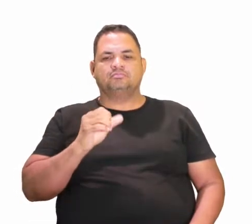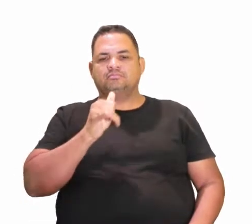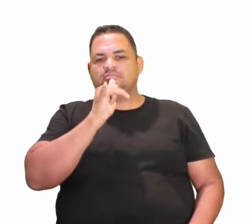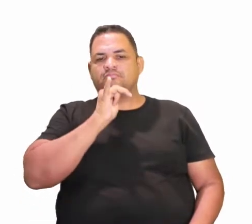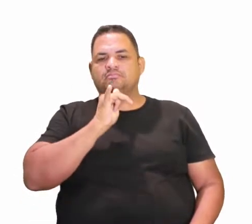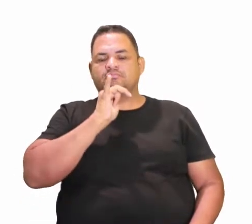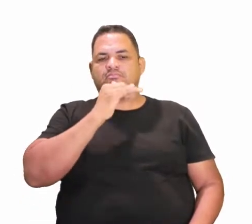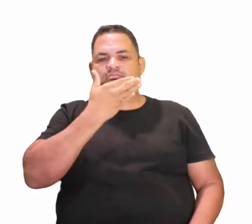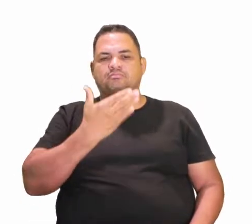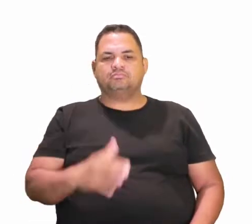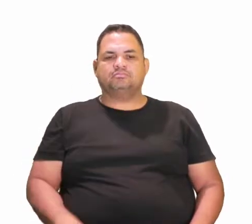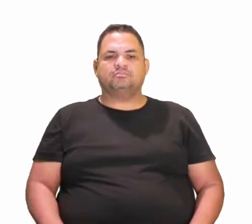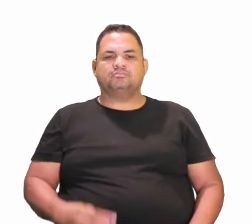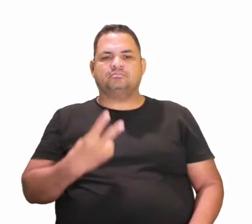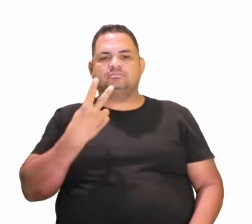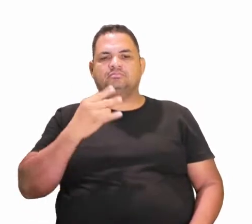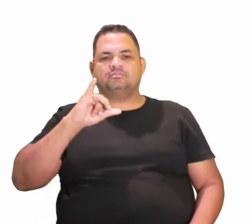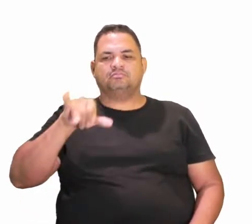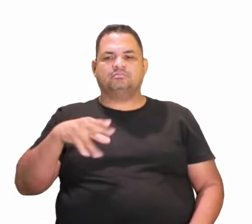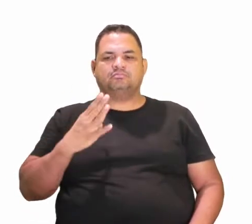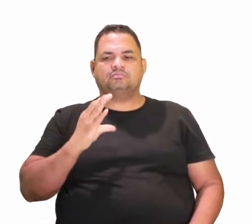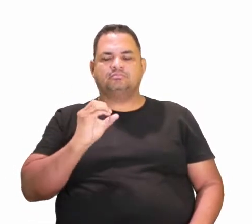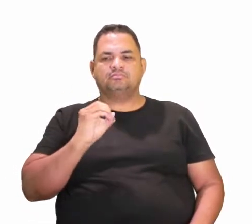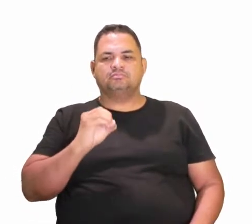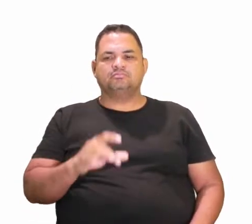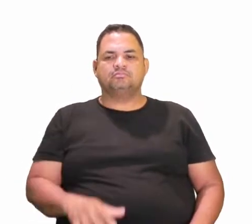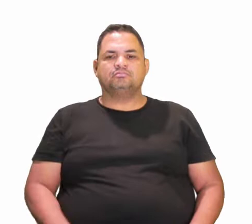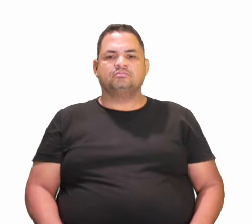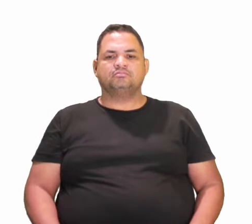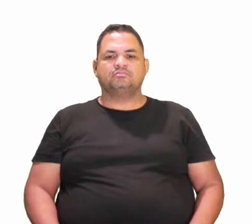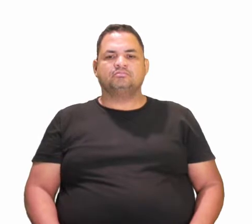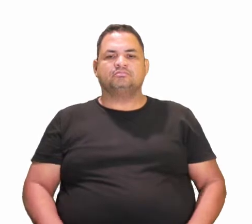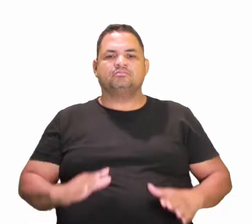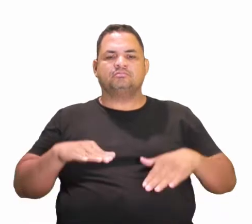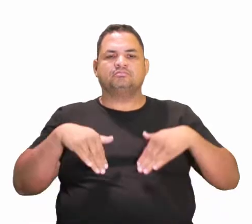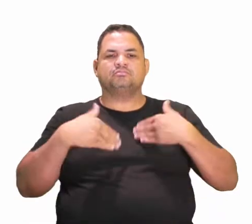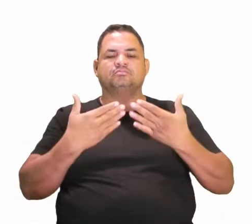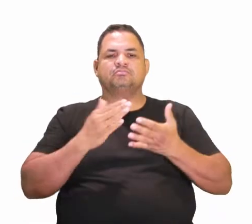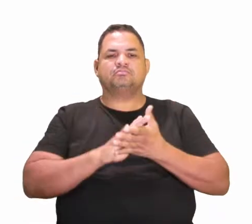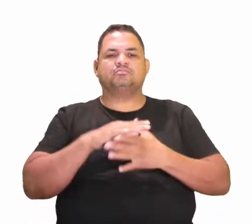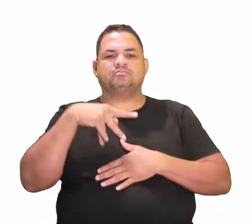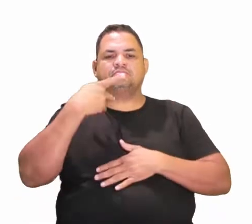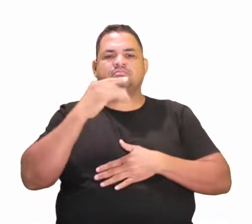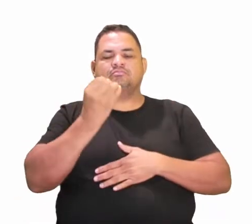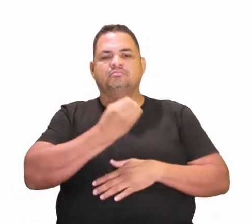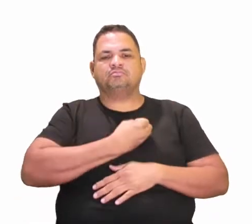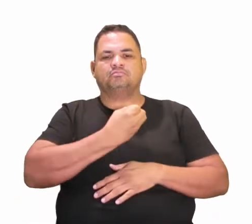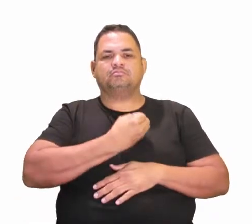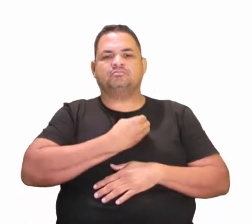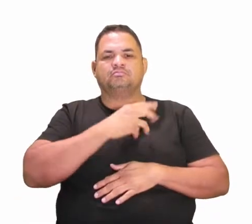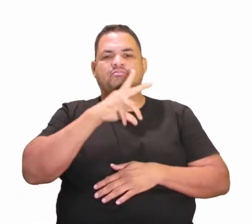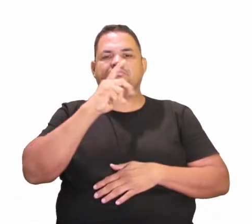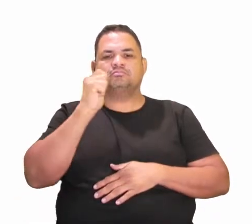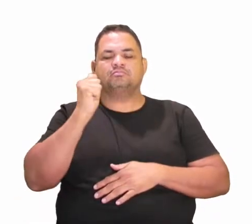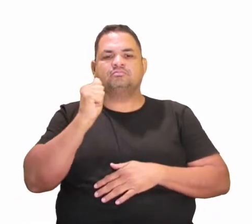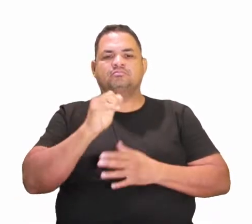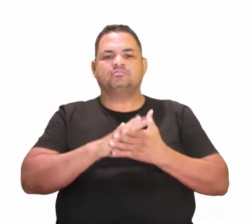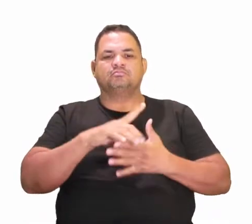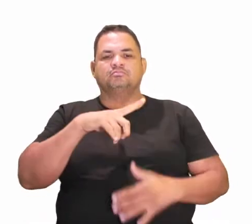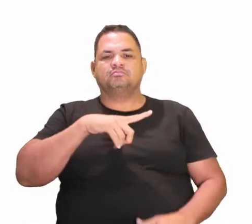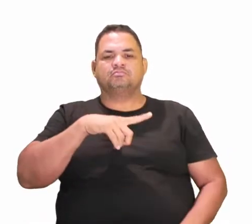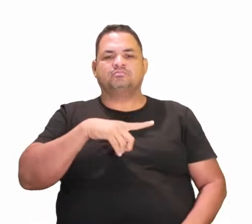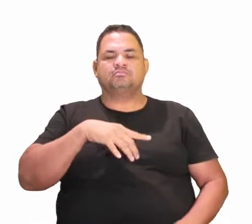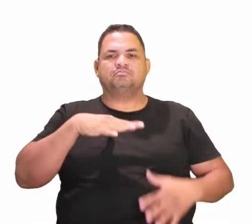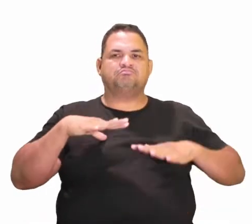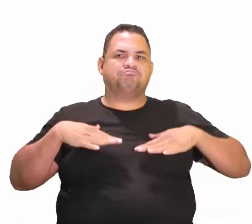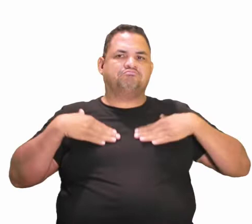exemplo aqui é em Dois de Julho e aí na hora de falar esse número aqui para uma data sendo de aniversário